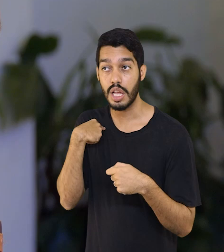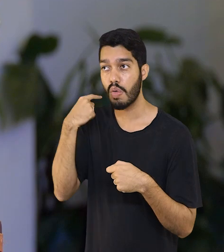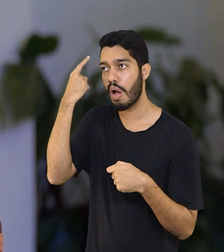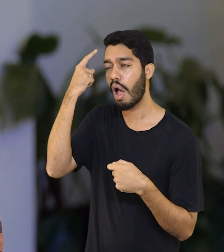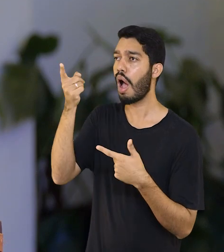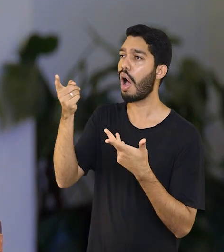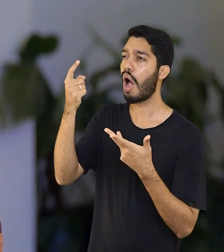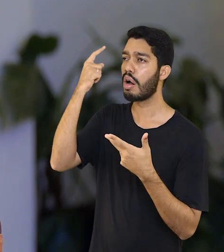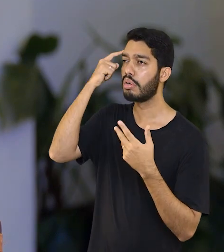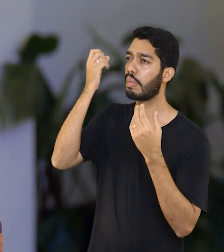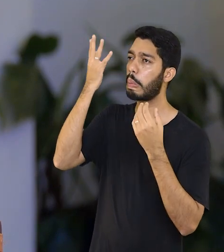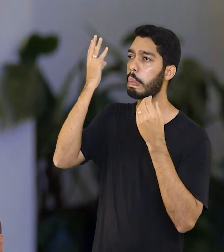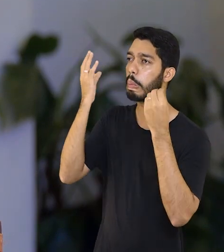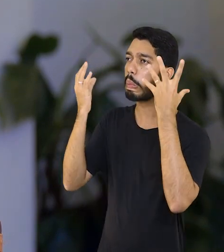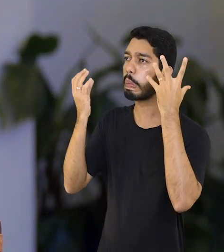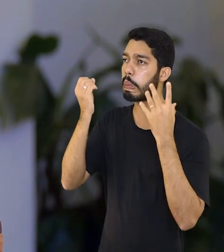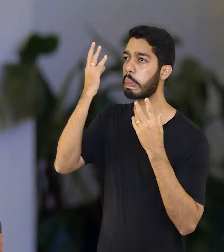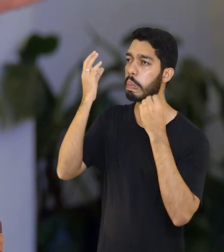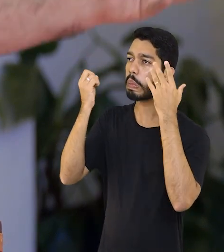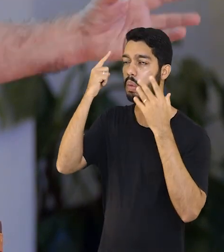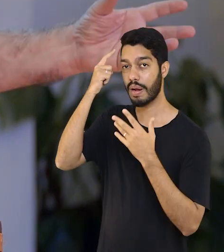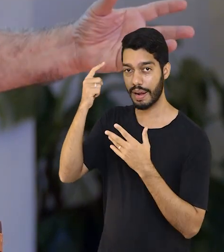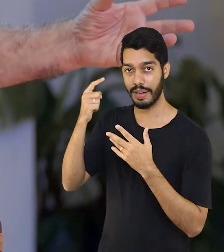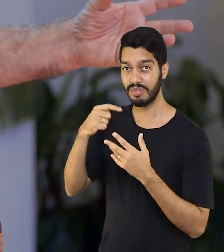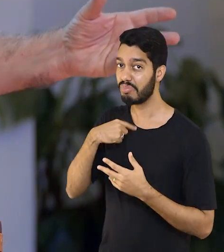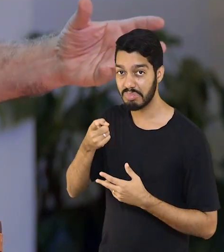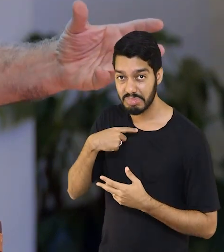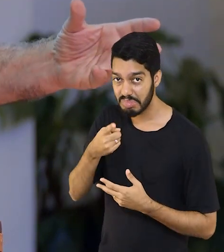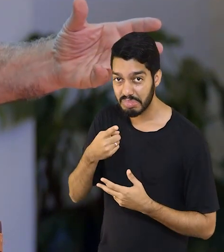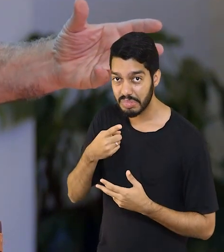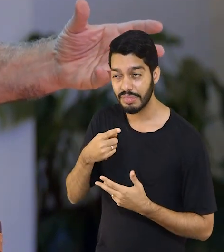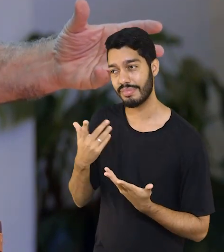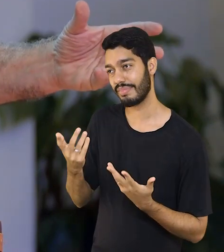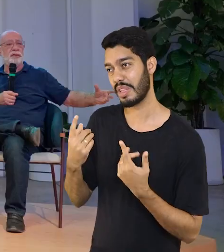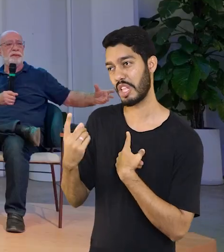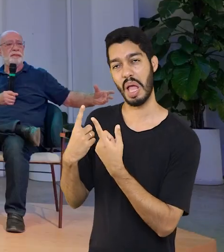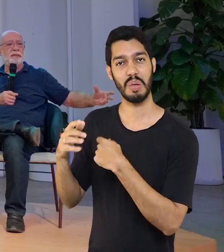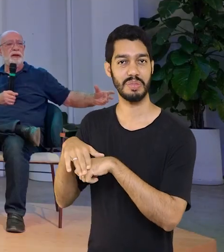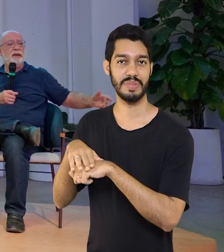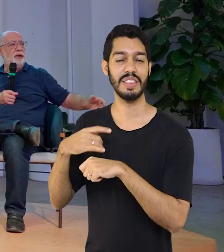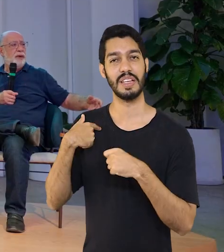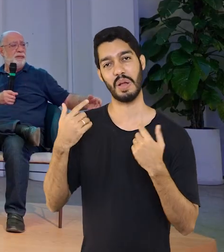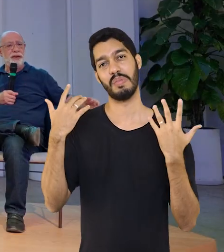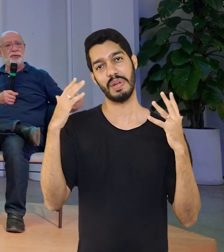me permitirem, minhocas na cabeça de vocês, isto não é um diálogo.